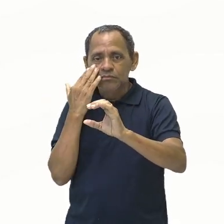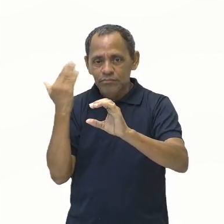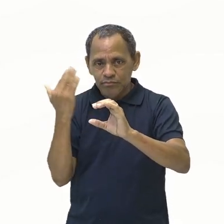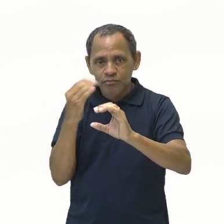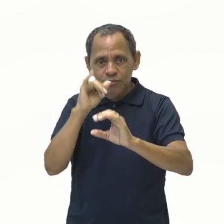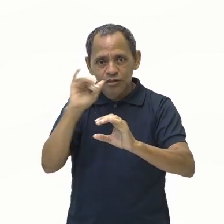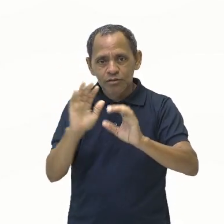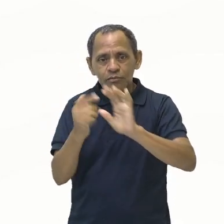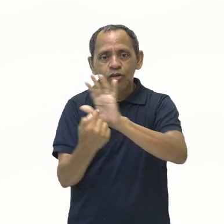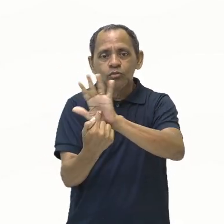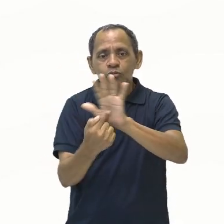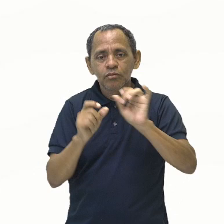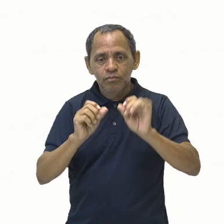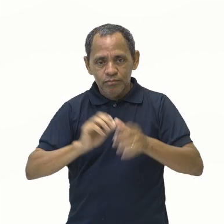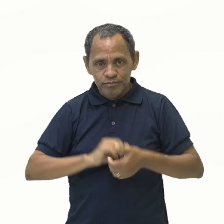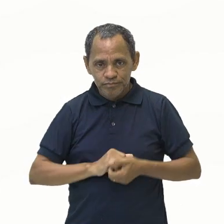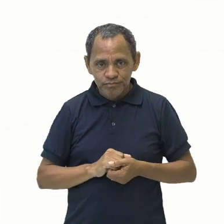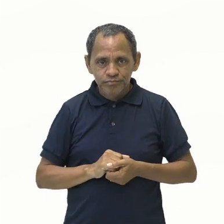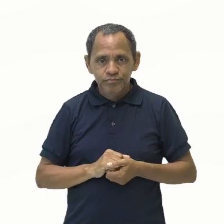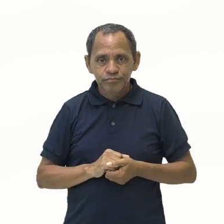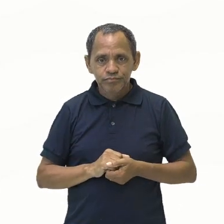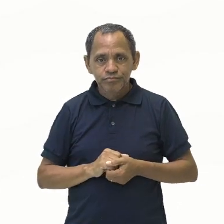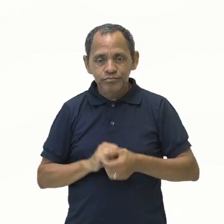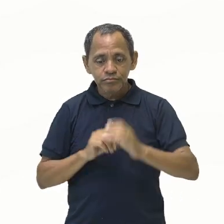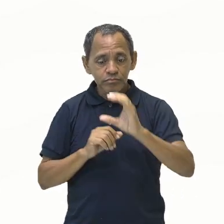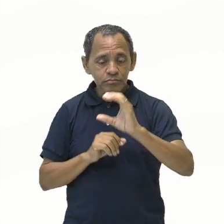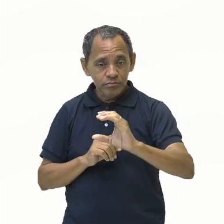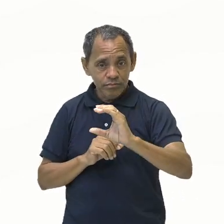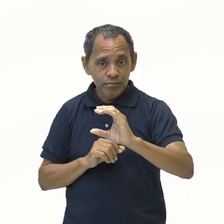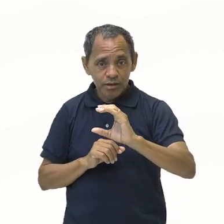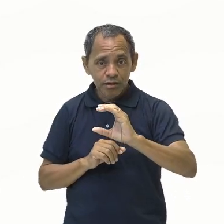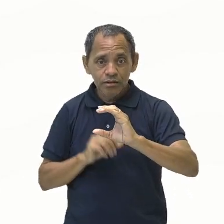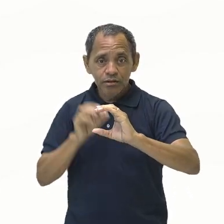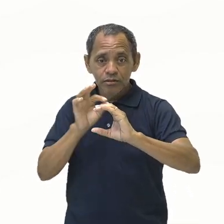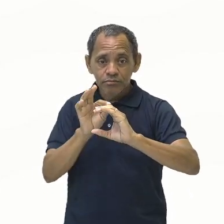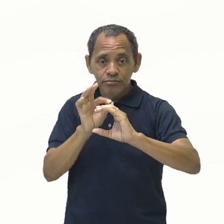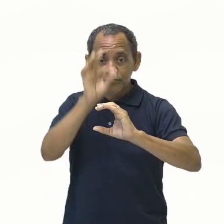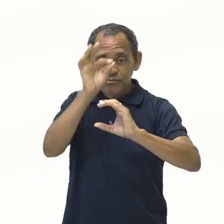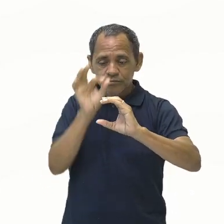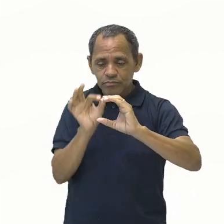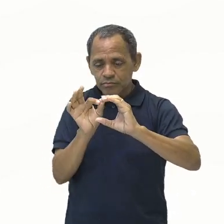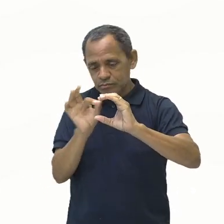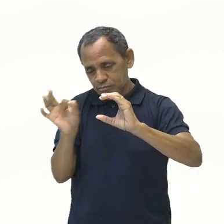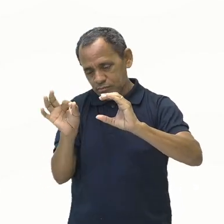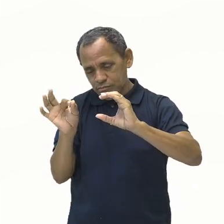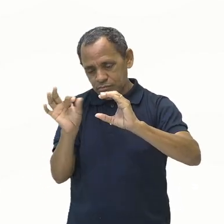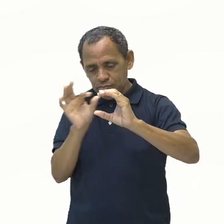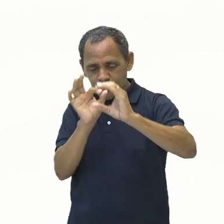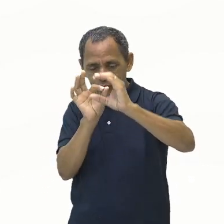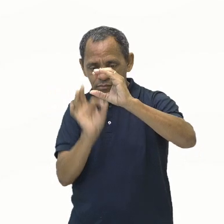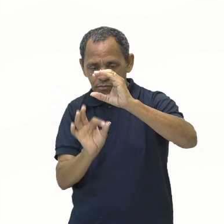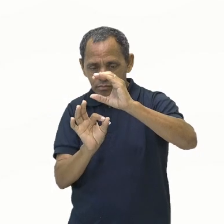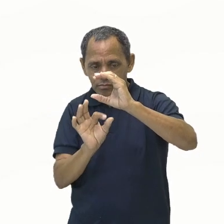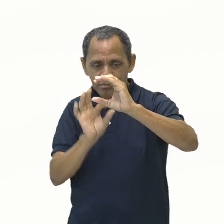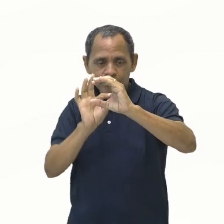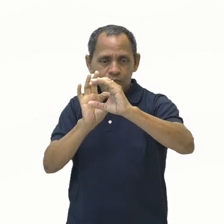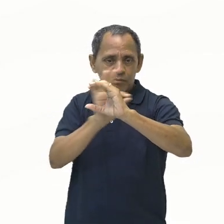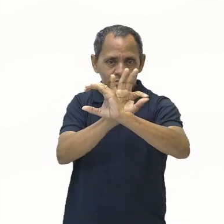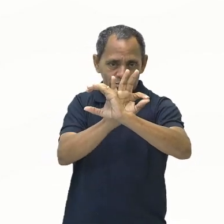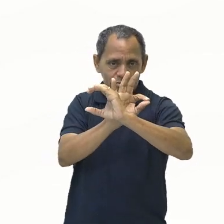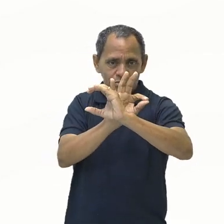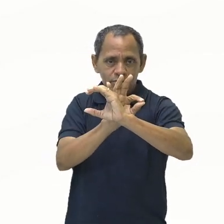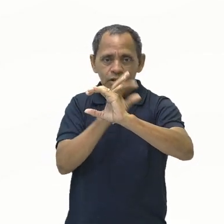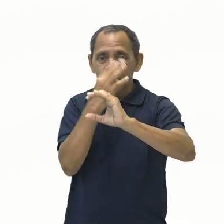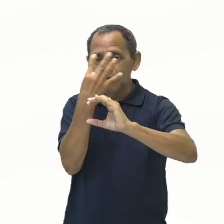ter? Ele tem uma ligação, 2 ligações, 3 e